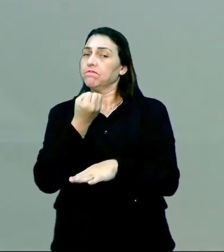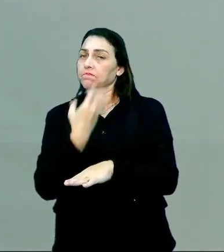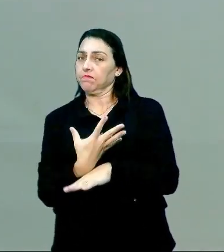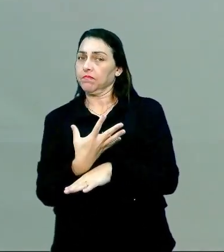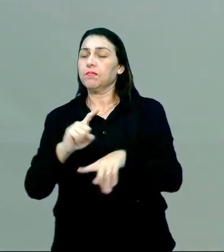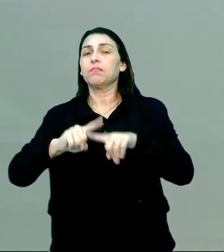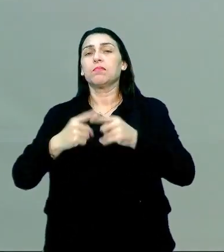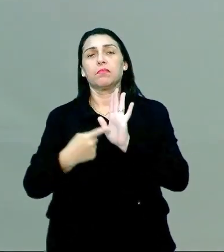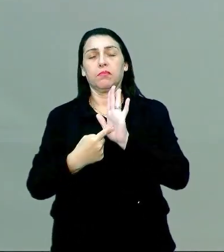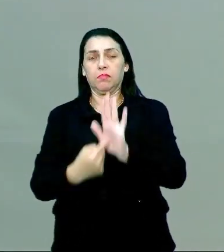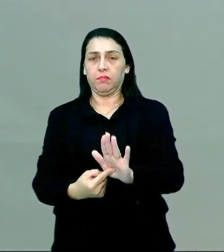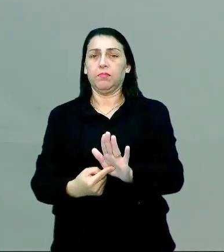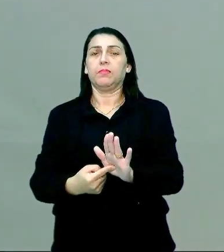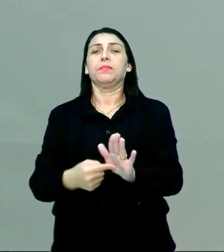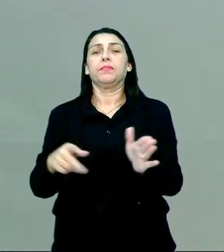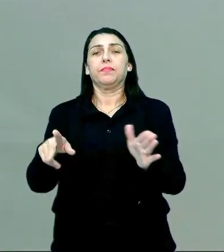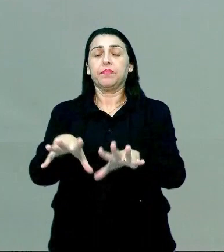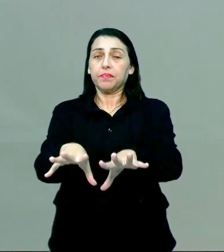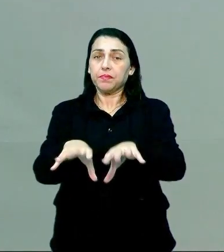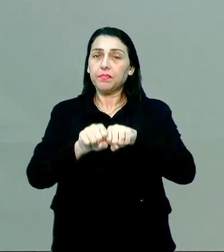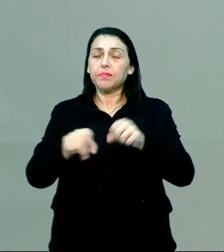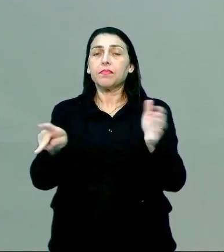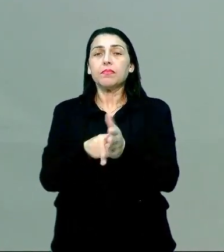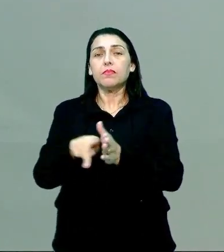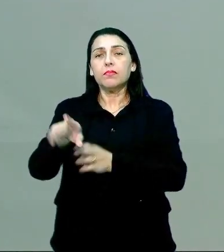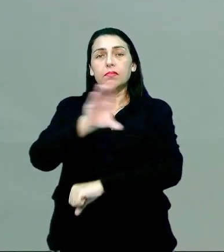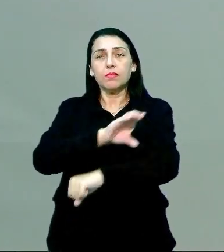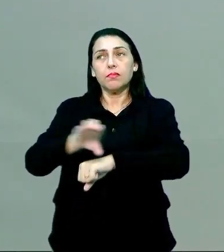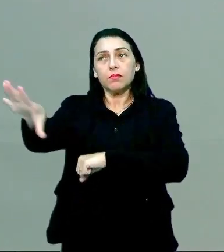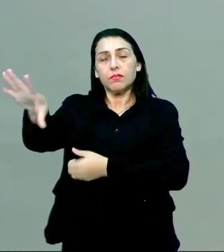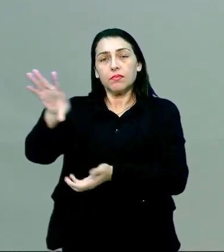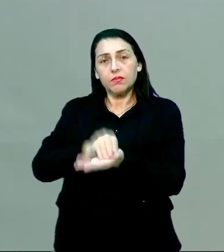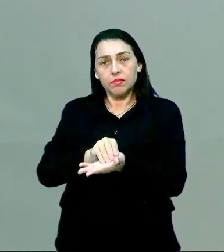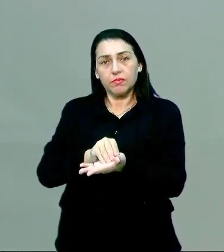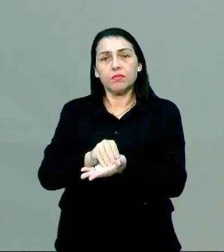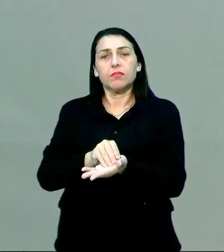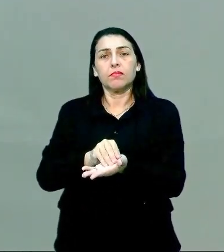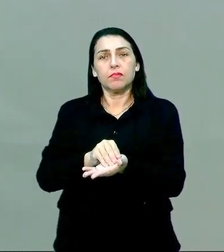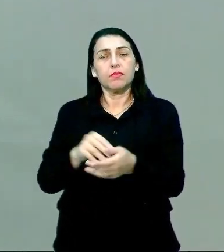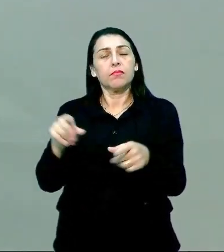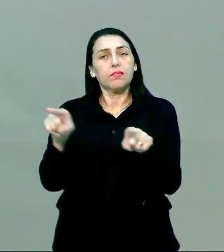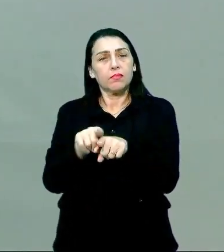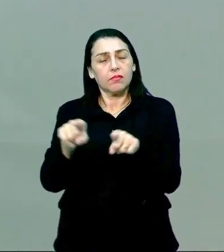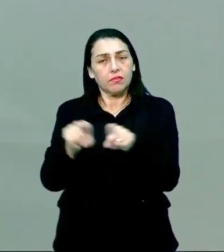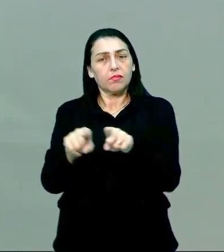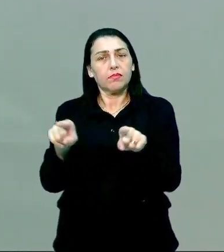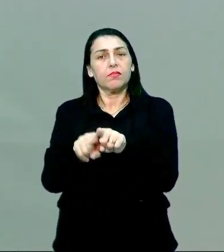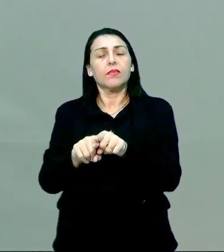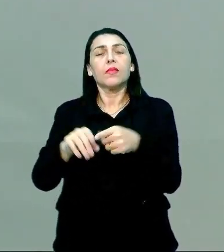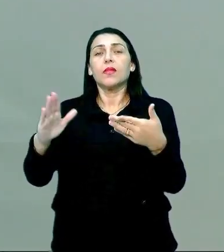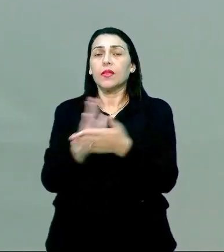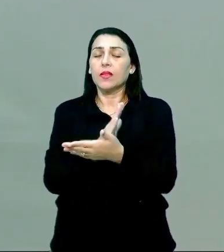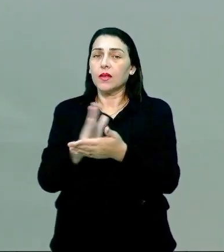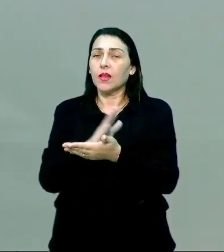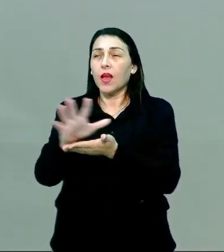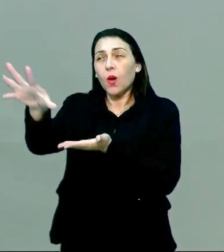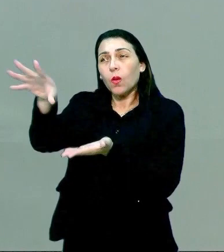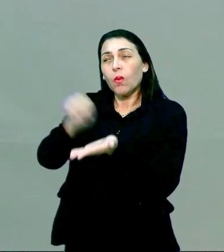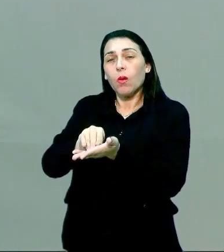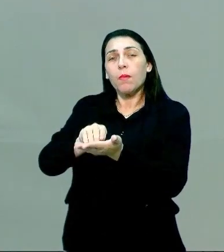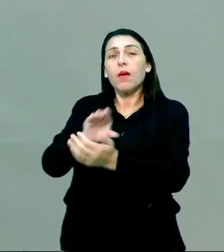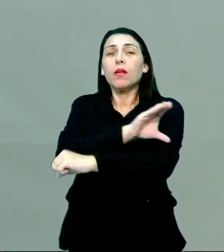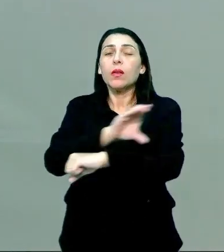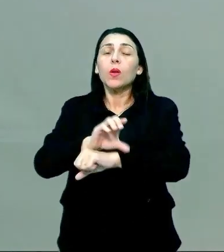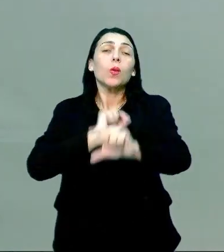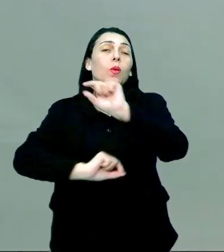já abordamos o aspecto da apropriação cultural e de negligenciar determinada cultura. O